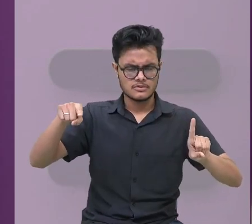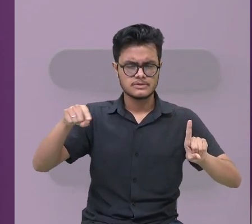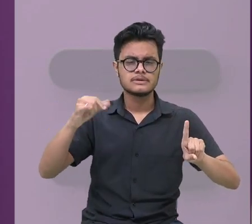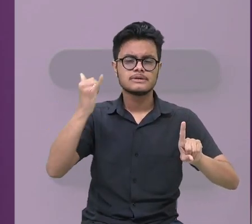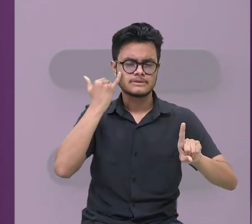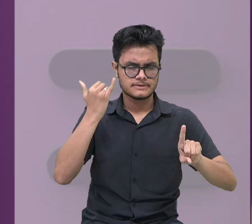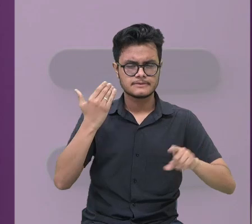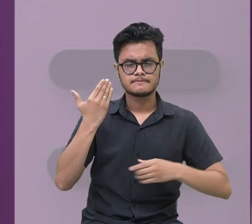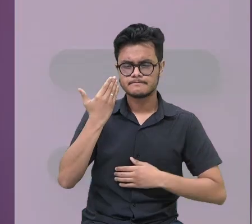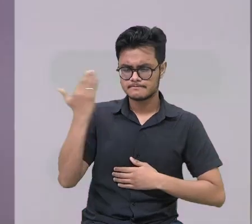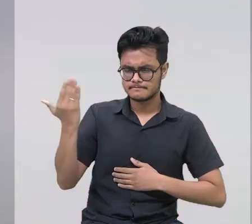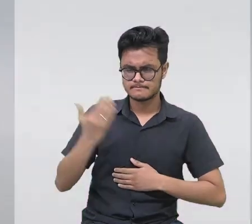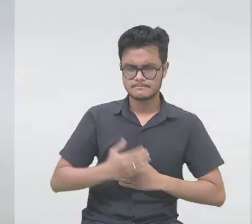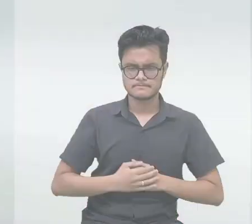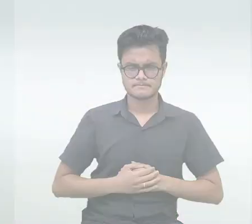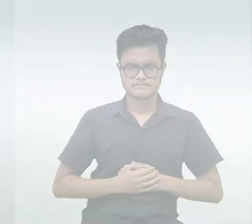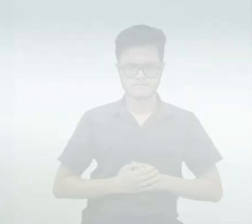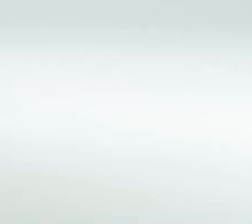funções exponenciais. Vamos lá?